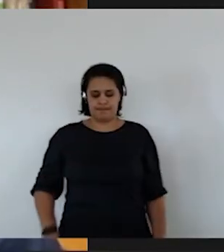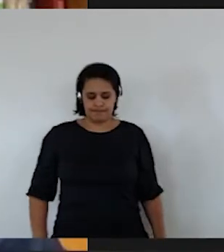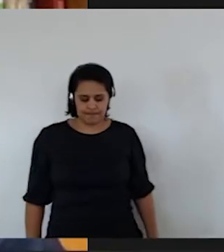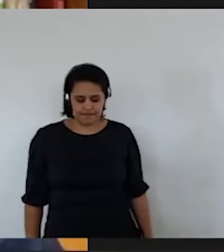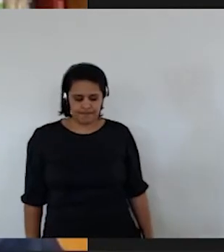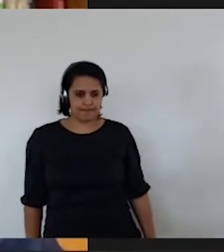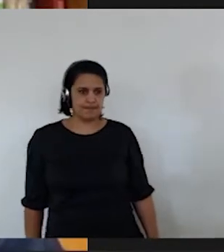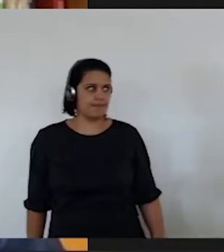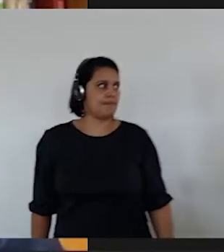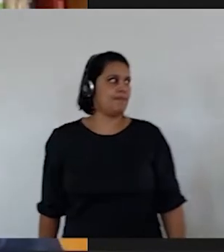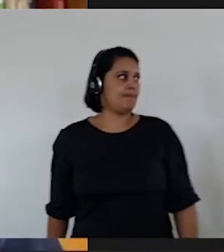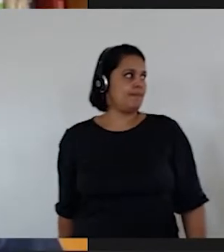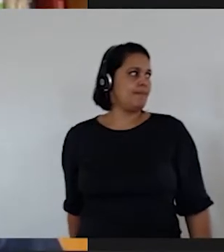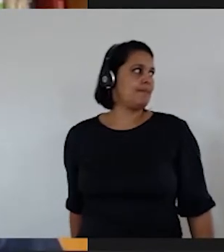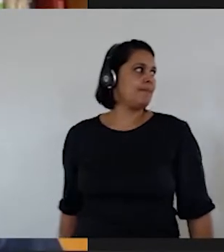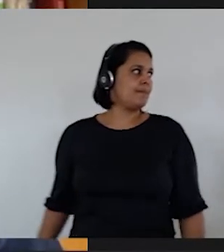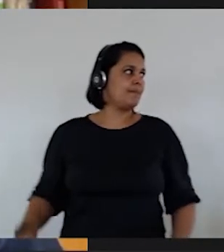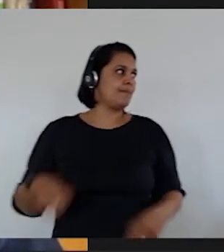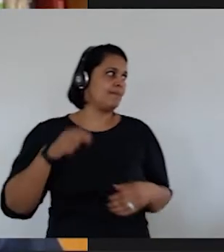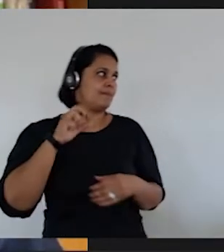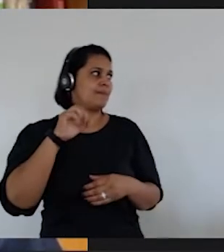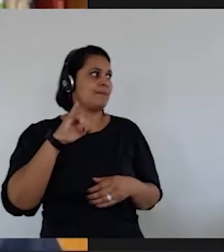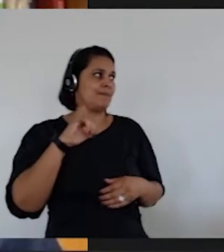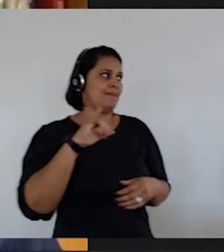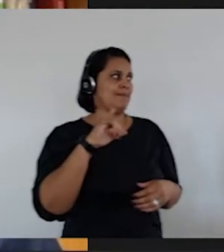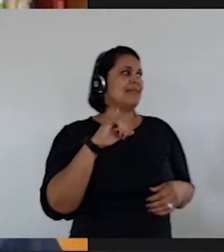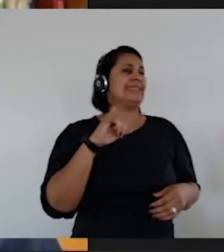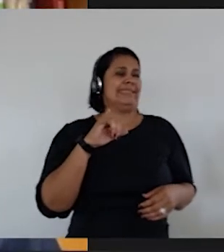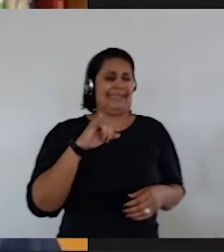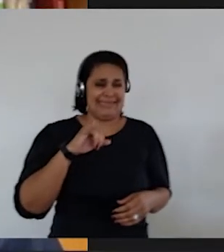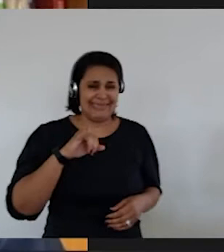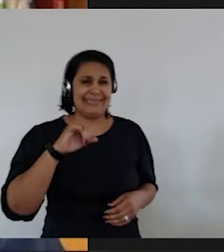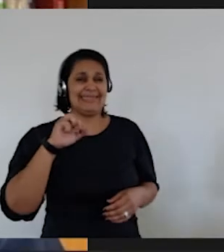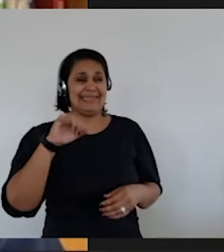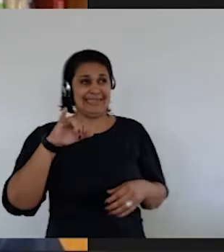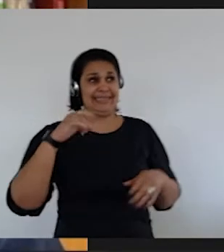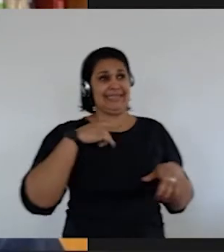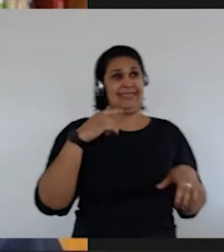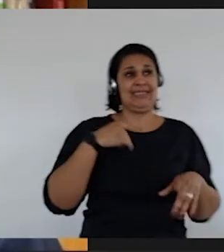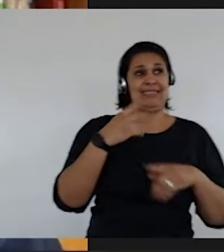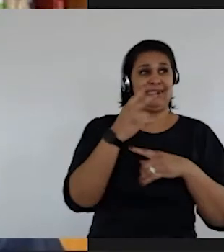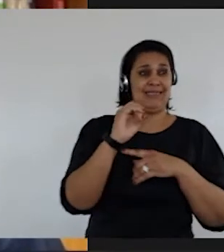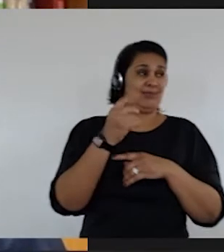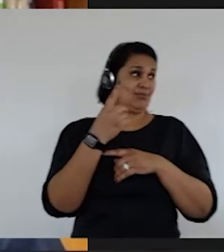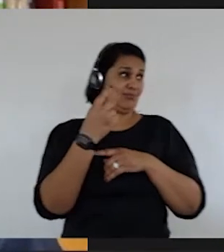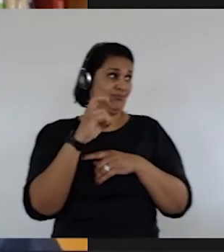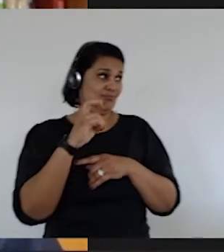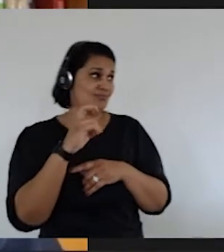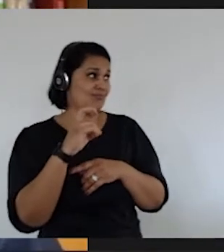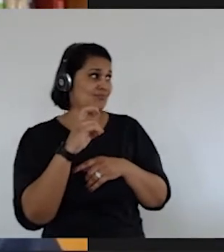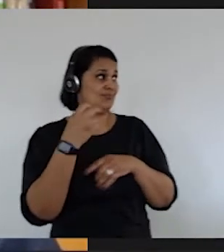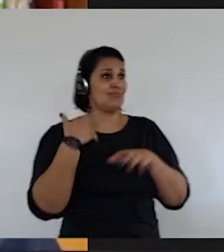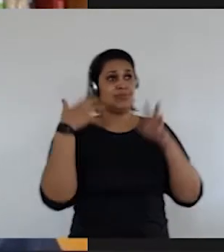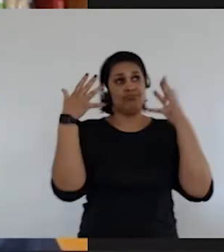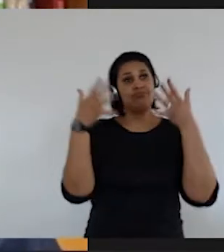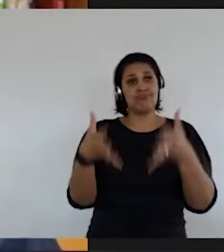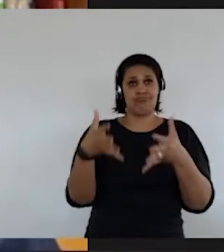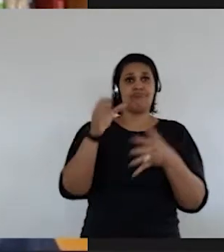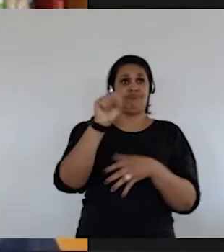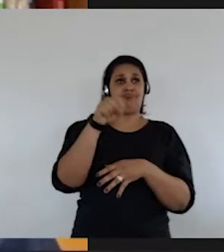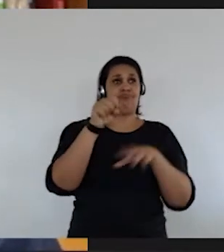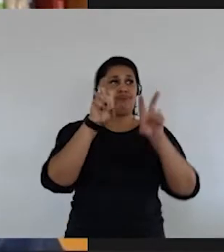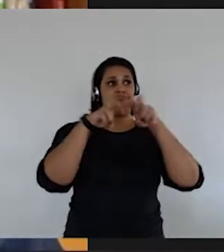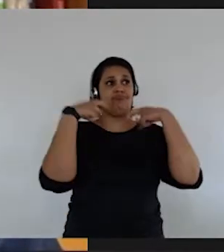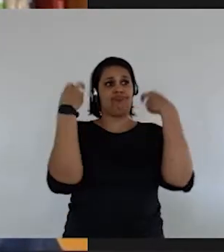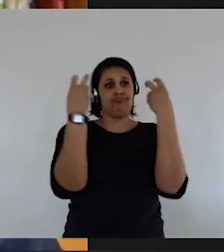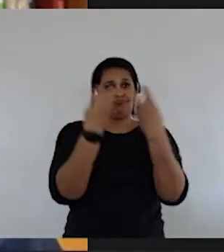processos. Seguindo essa mesma esteira de informatização, o CPC de 2015, do qual participei da comissão especial na